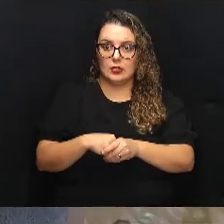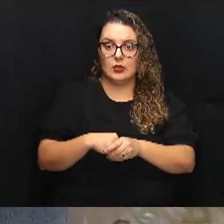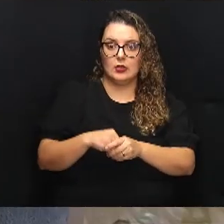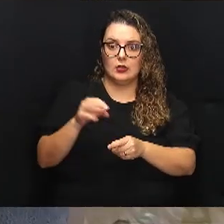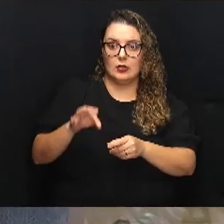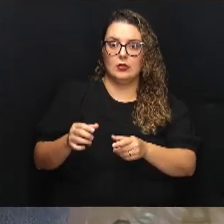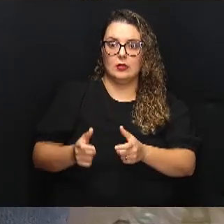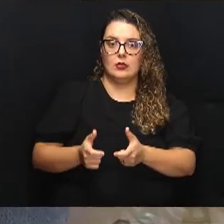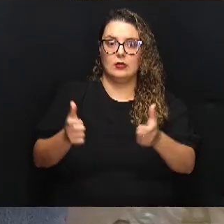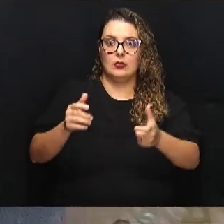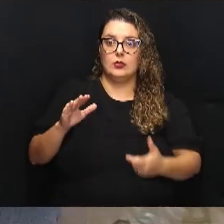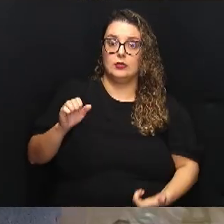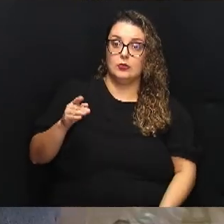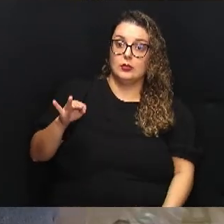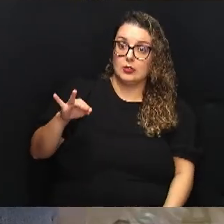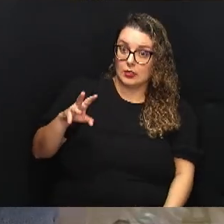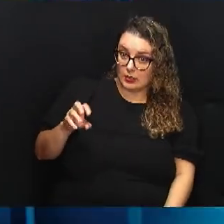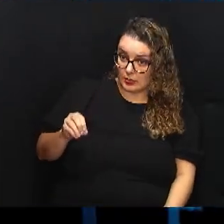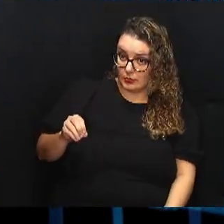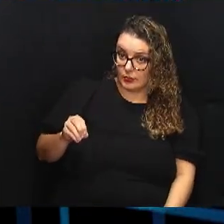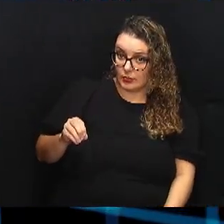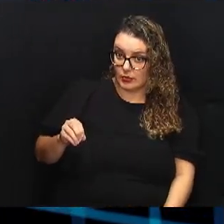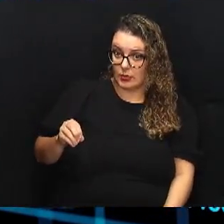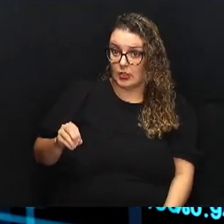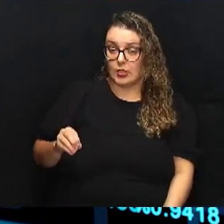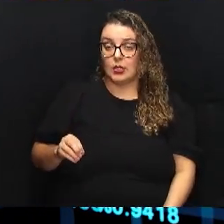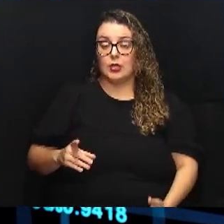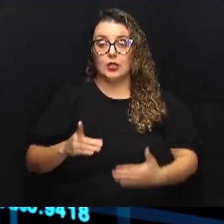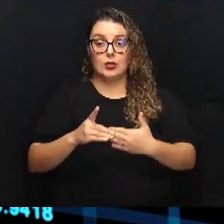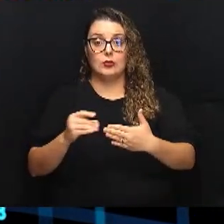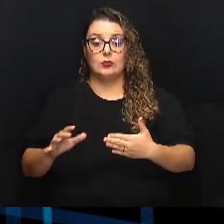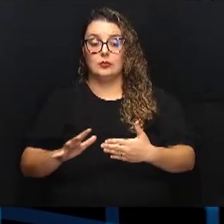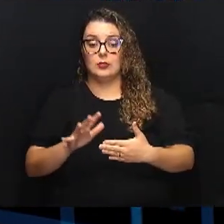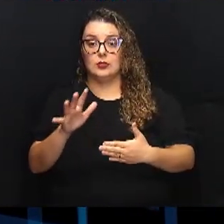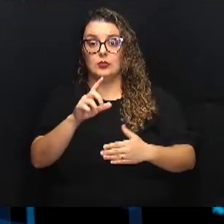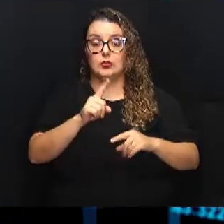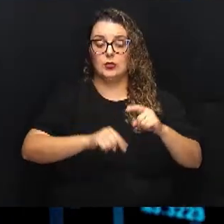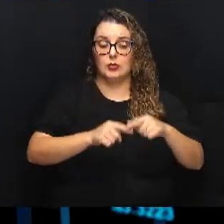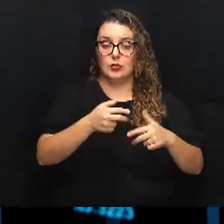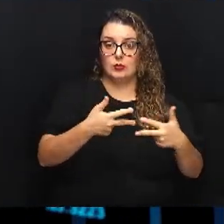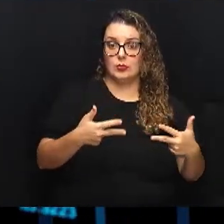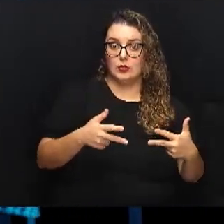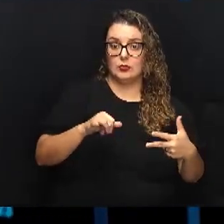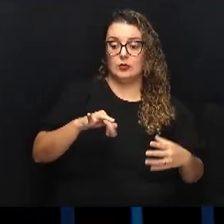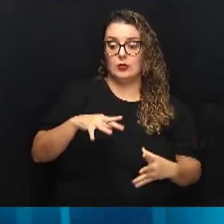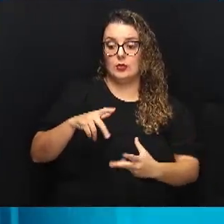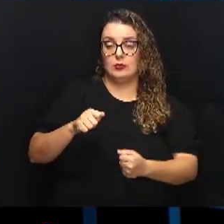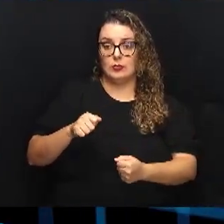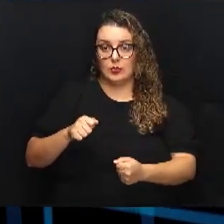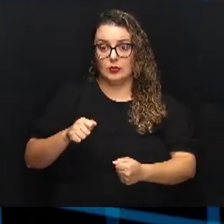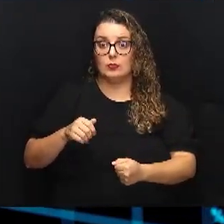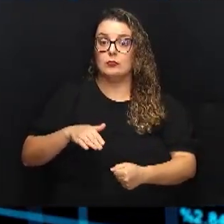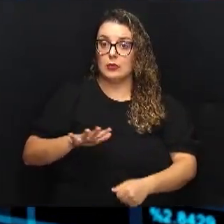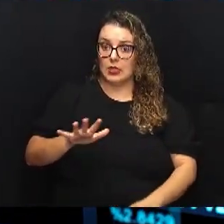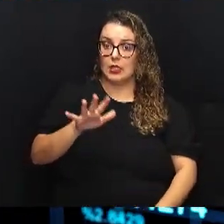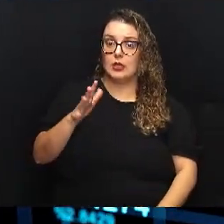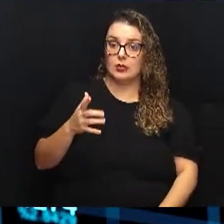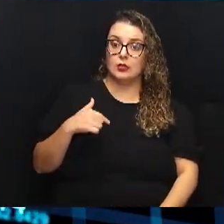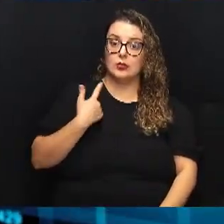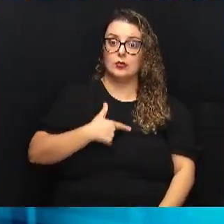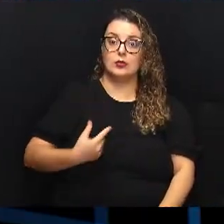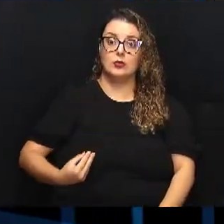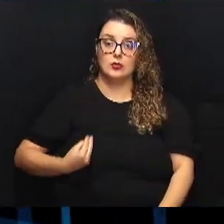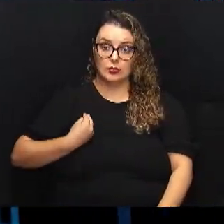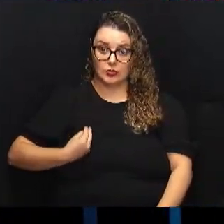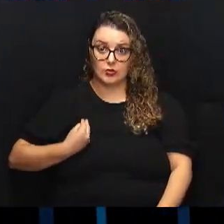alta no câmbio. E aí, com o dólar mais alto, os produtos importados vão ficar mais caros. E nós vivemos um